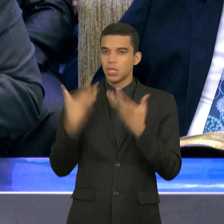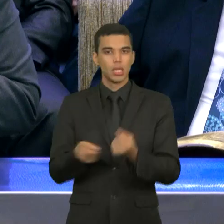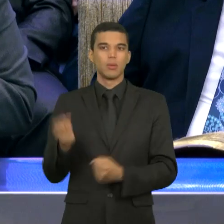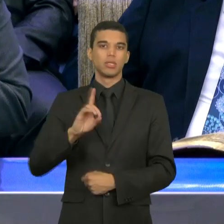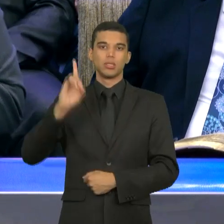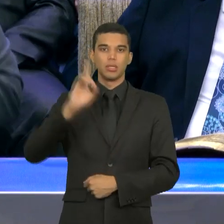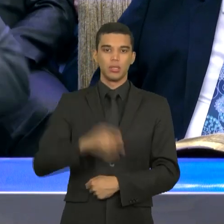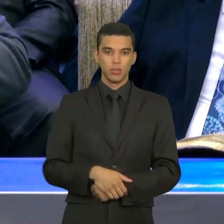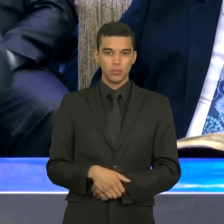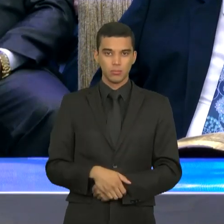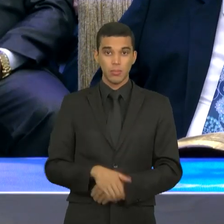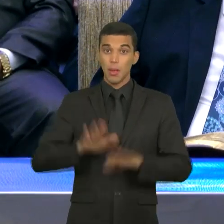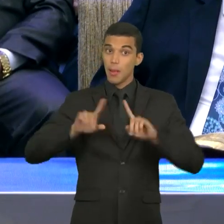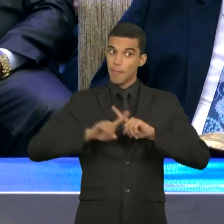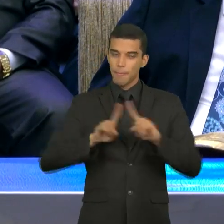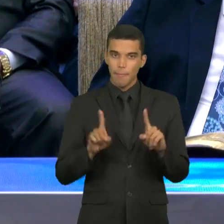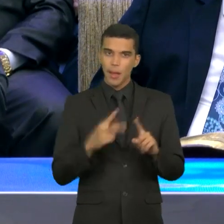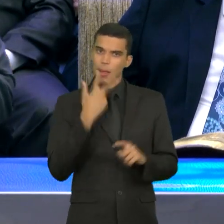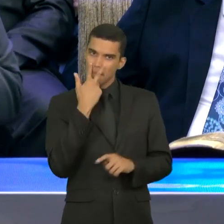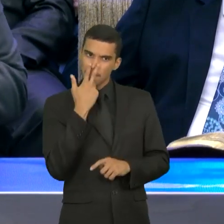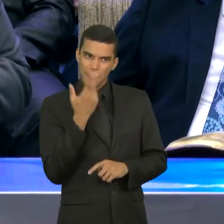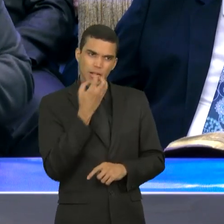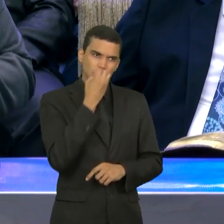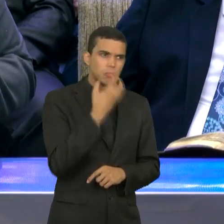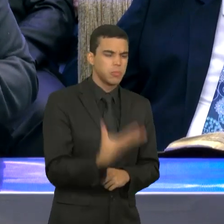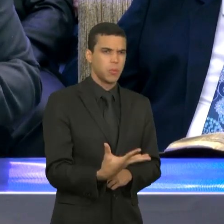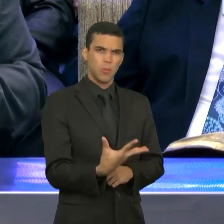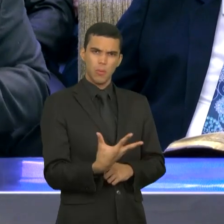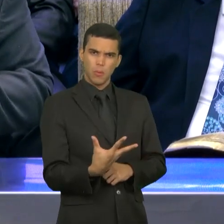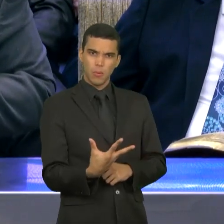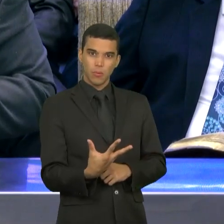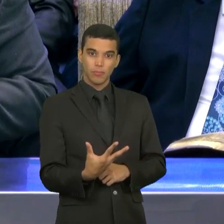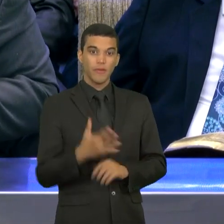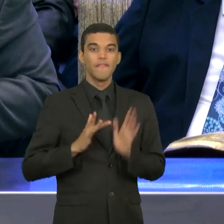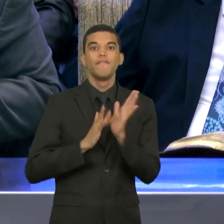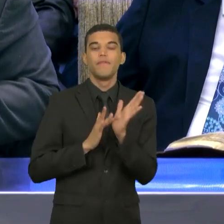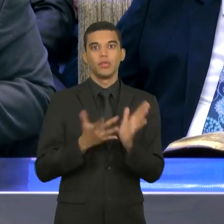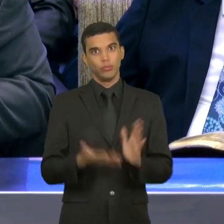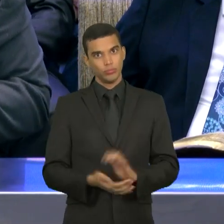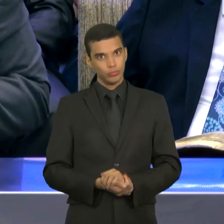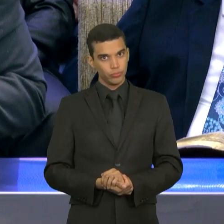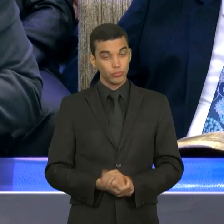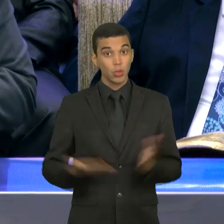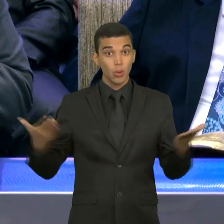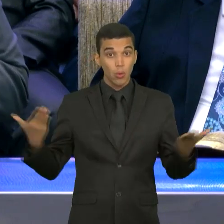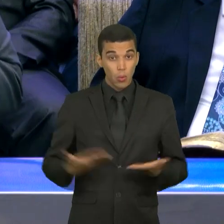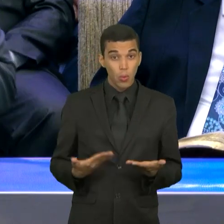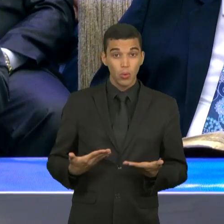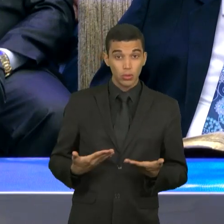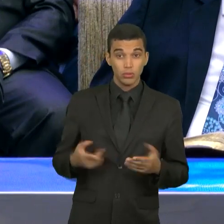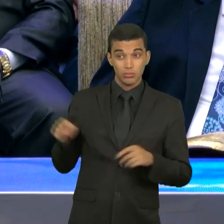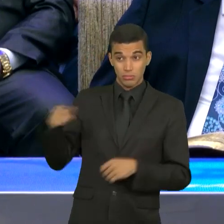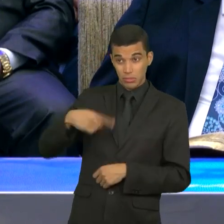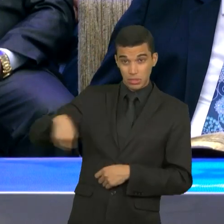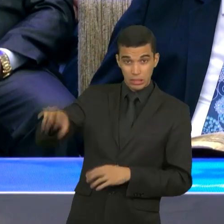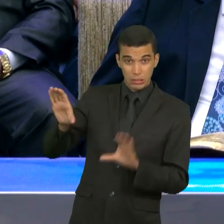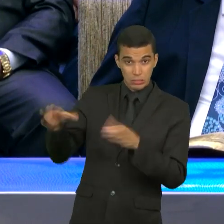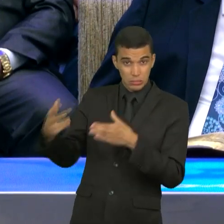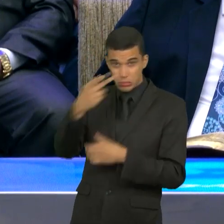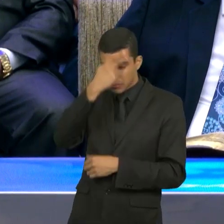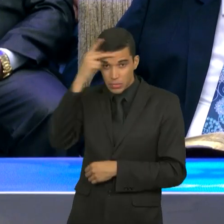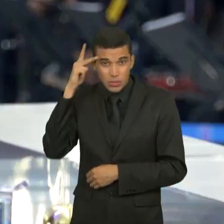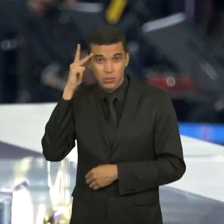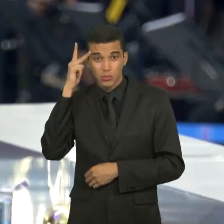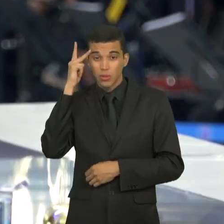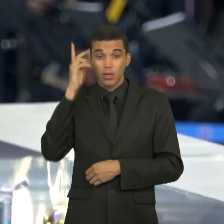mas ela vem parecendo inofensiva parecia que era até boa né hoje o progressismo está tão enraizado que já a gente não conhece